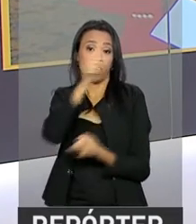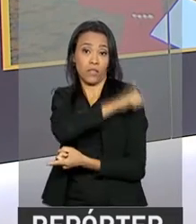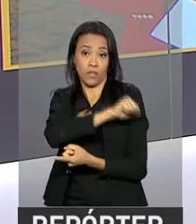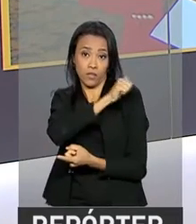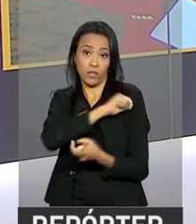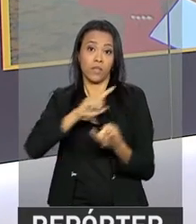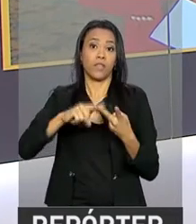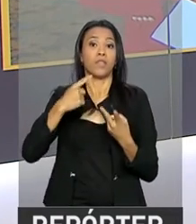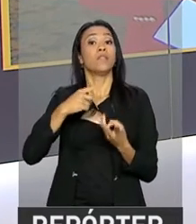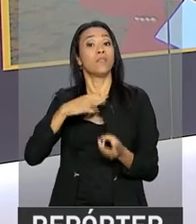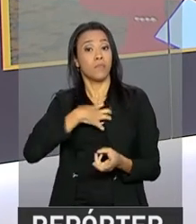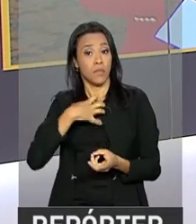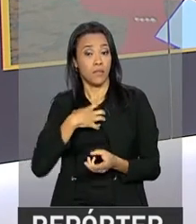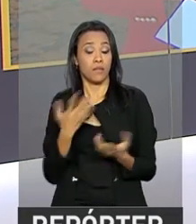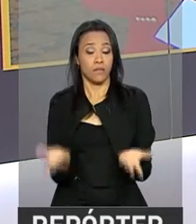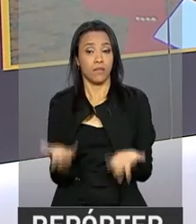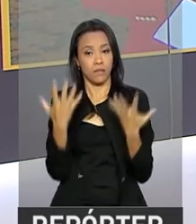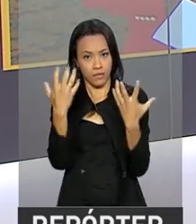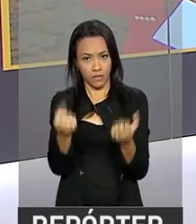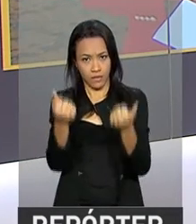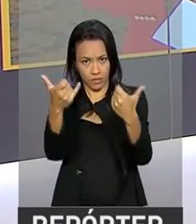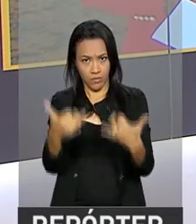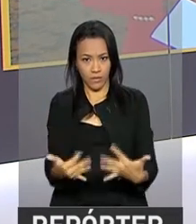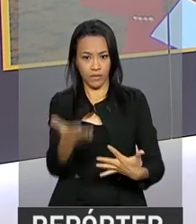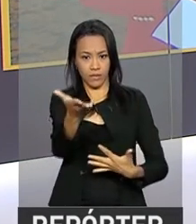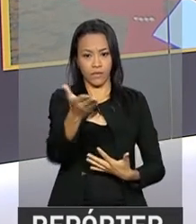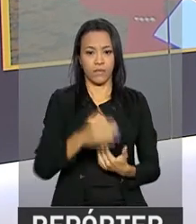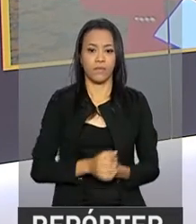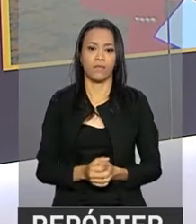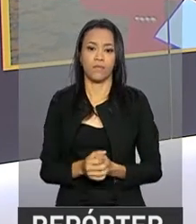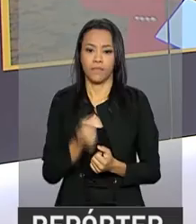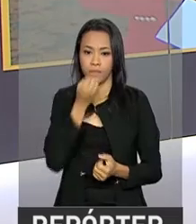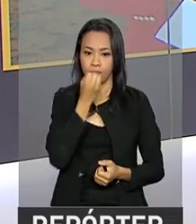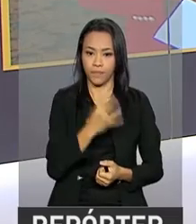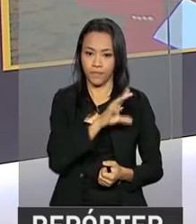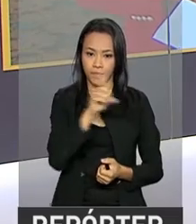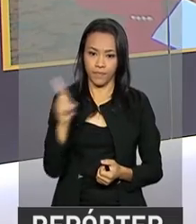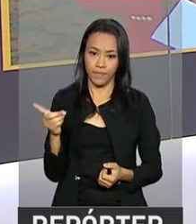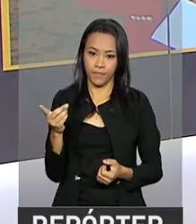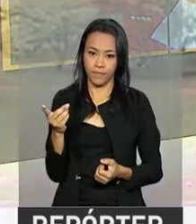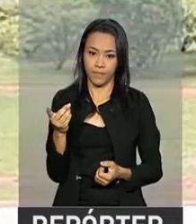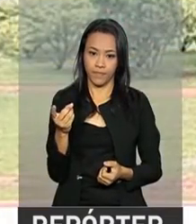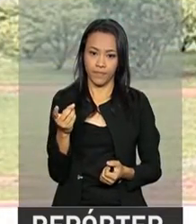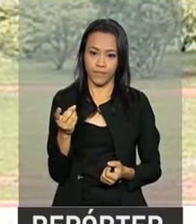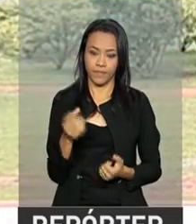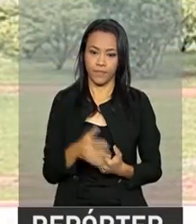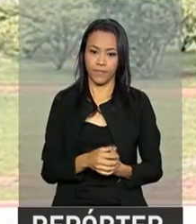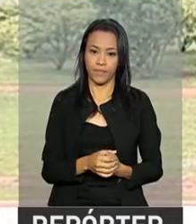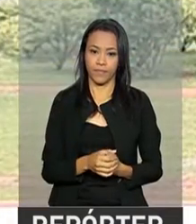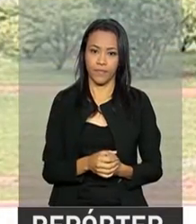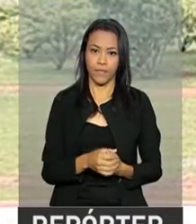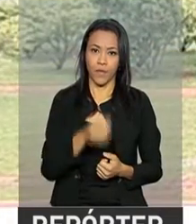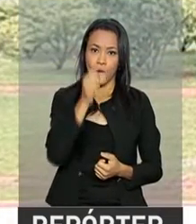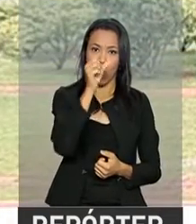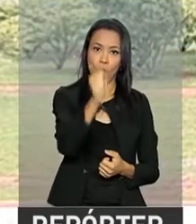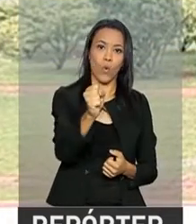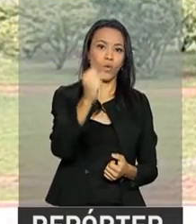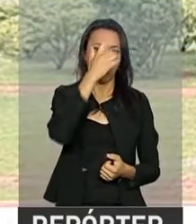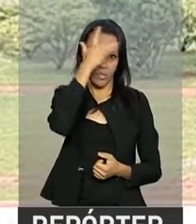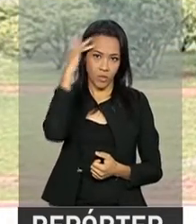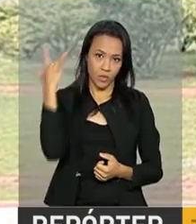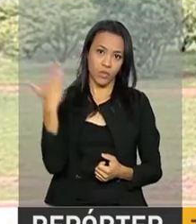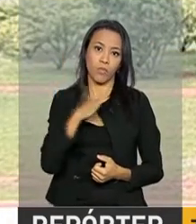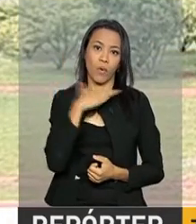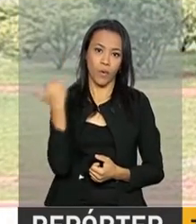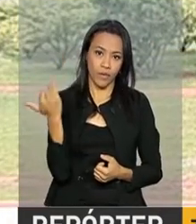os detalhes com a repórter Thaísa Dias. Oi, Thaísa, bom dia. Olá, Leandro, bom dia. 8 pessoas morreram